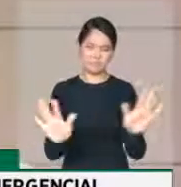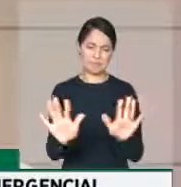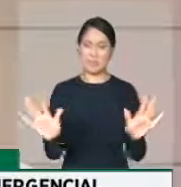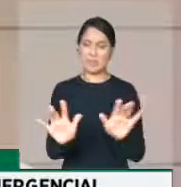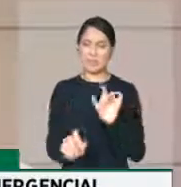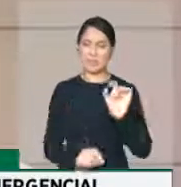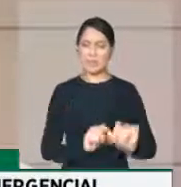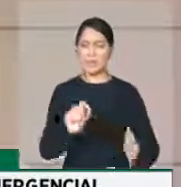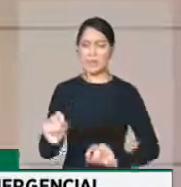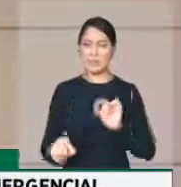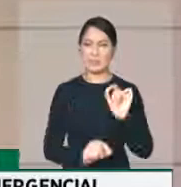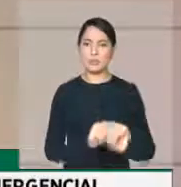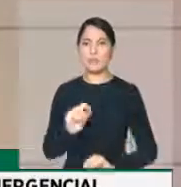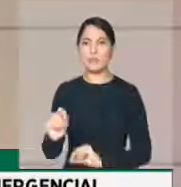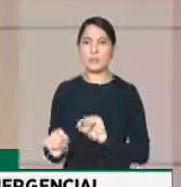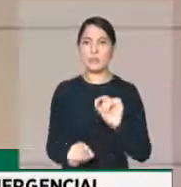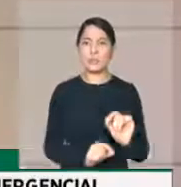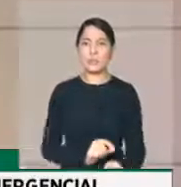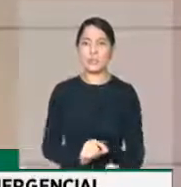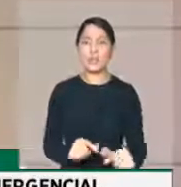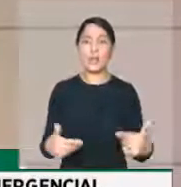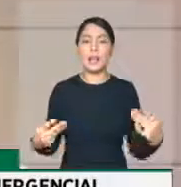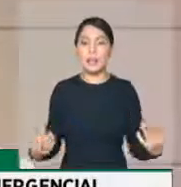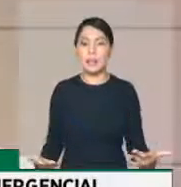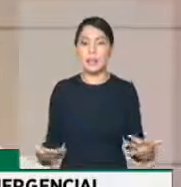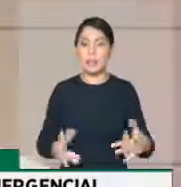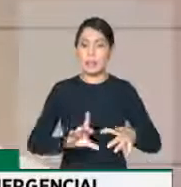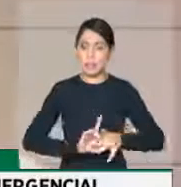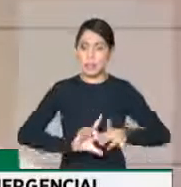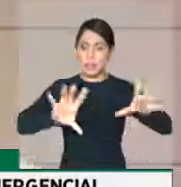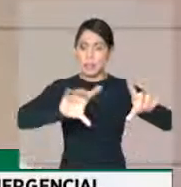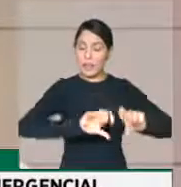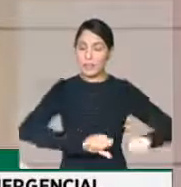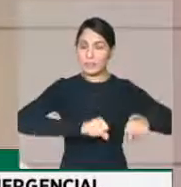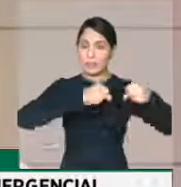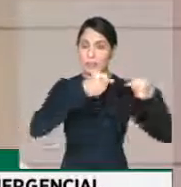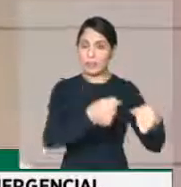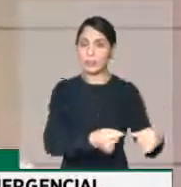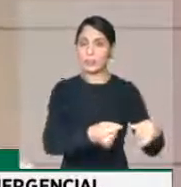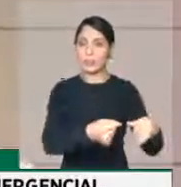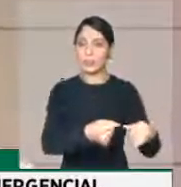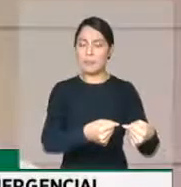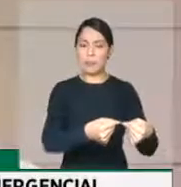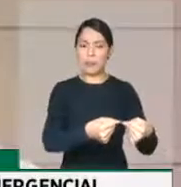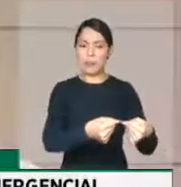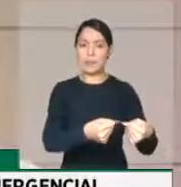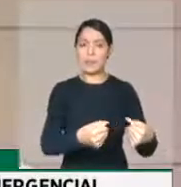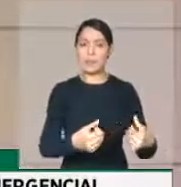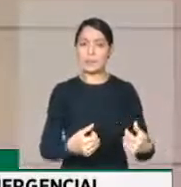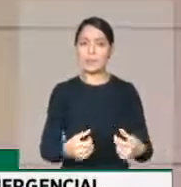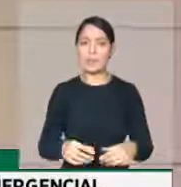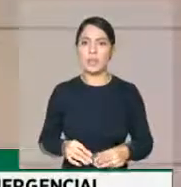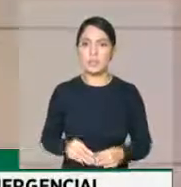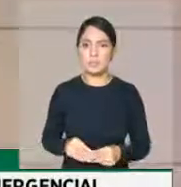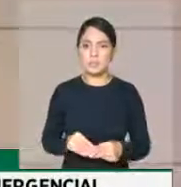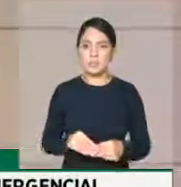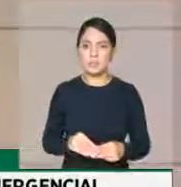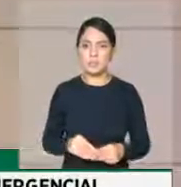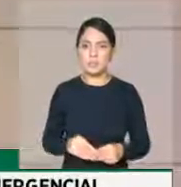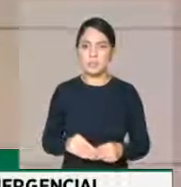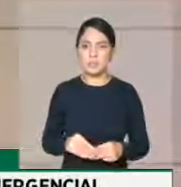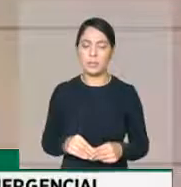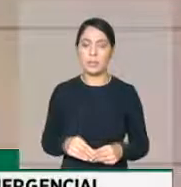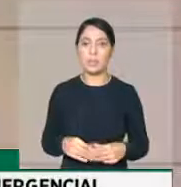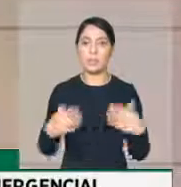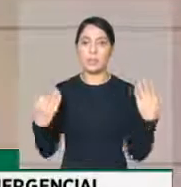de economia, isso tem a ver com a defesa da democracia. E isso não ocorre apenas aqui no Brasil, presidente.